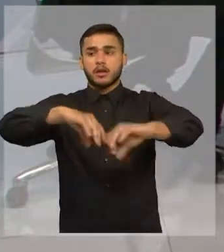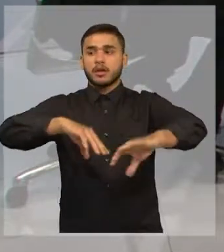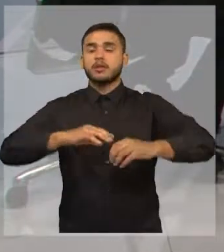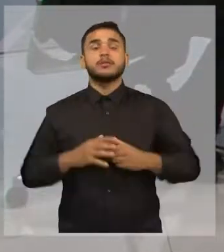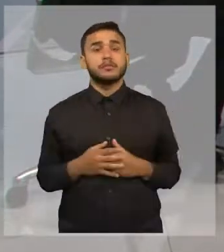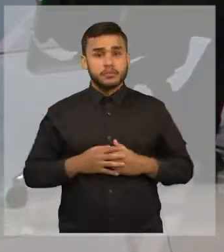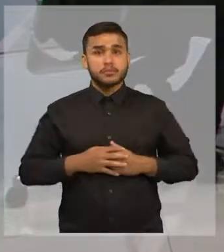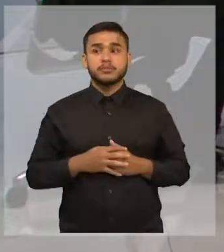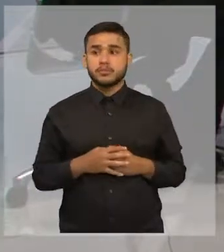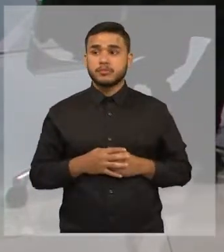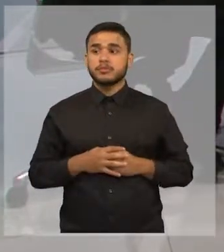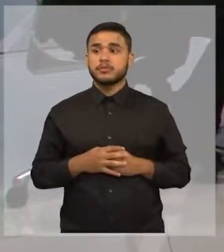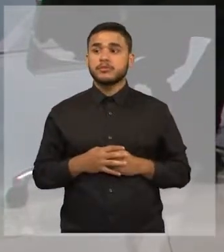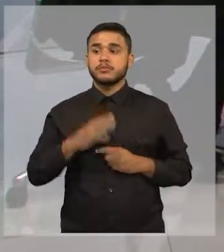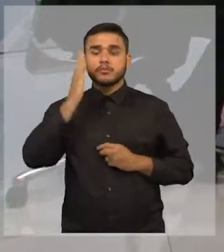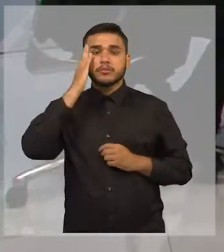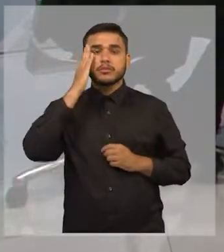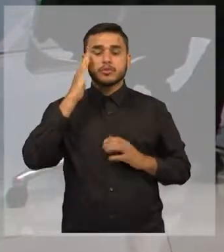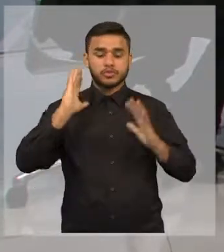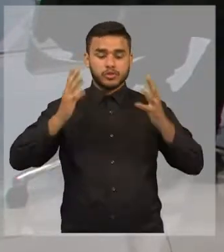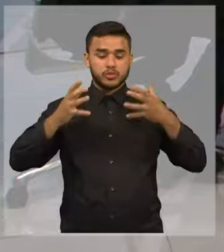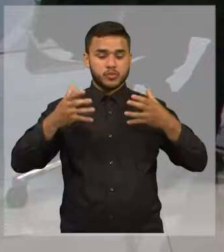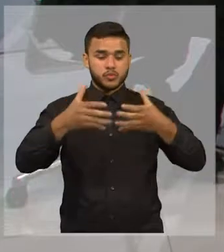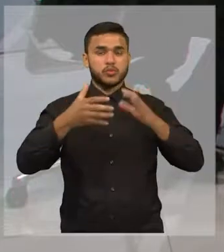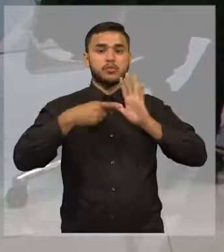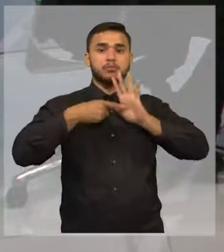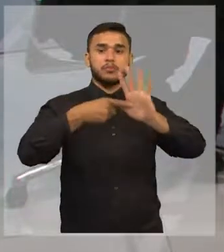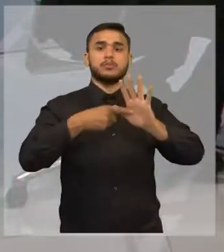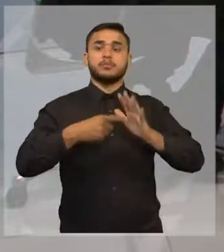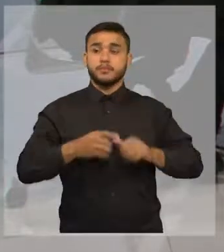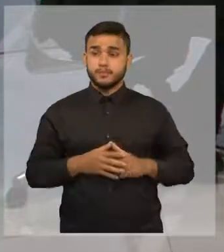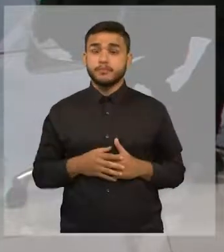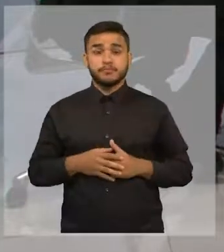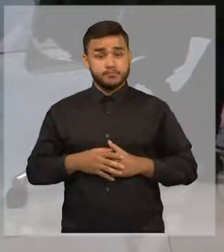certo. Aí você já sabe o perfil. Você apresenta com a sua Claro, equipe. claro.